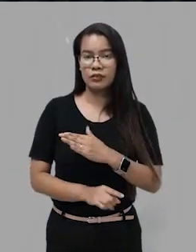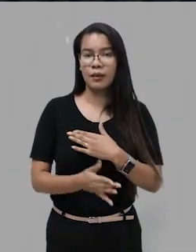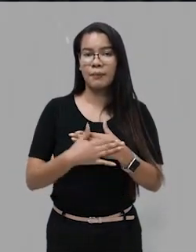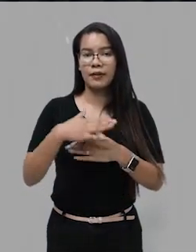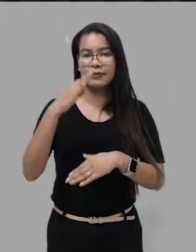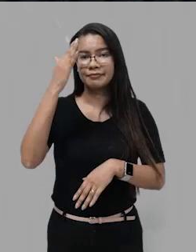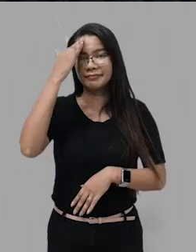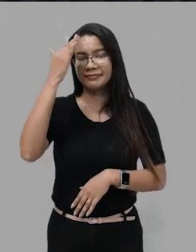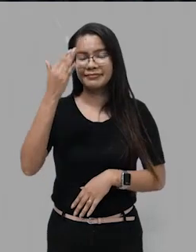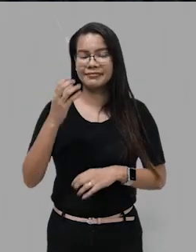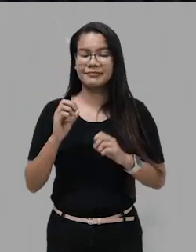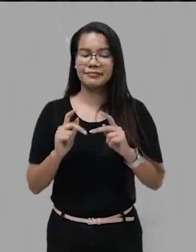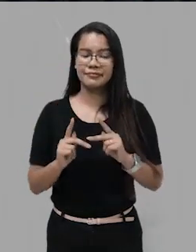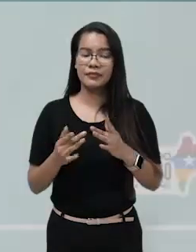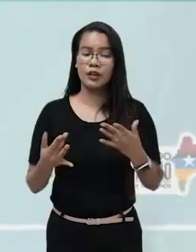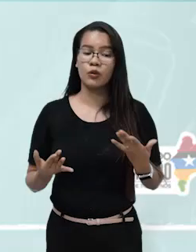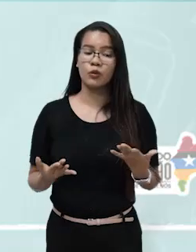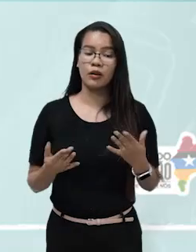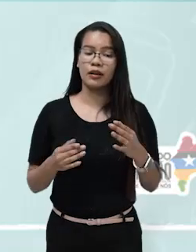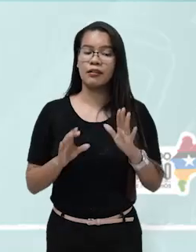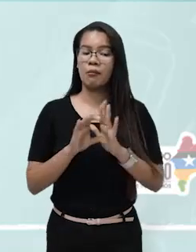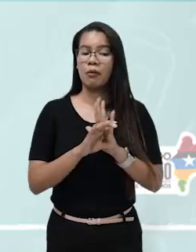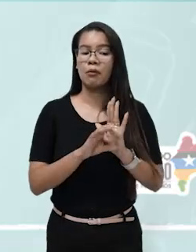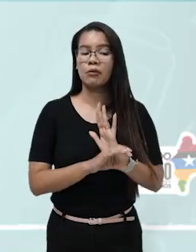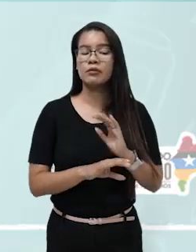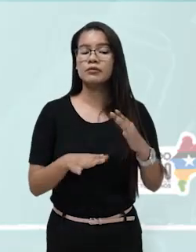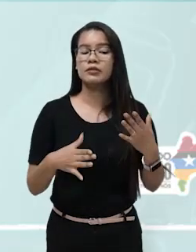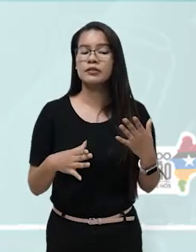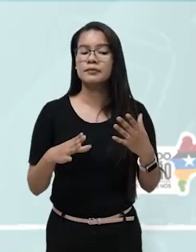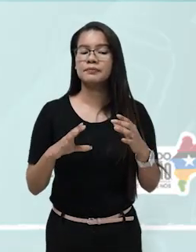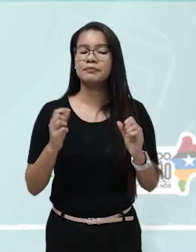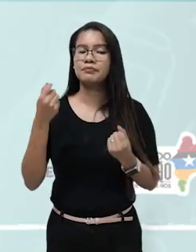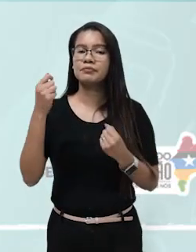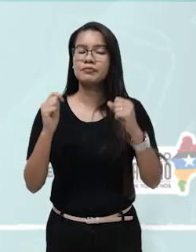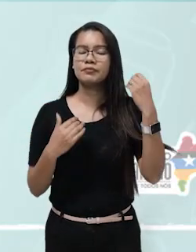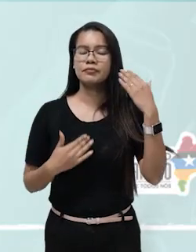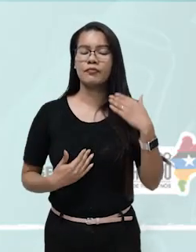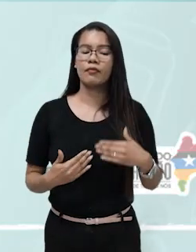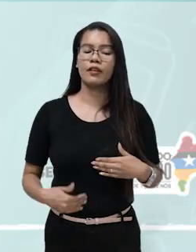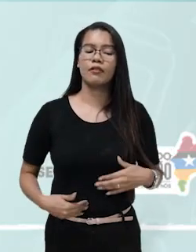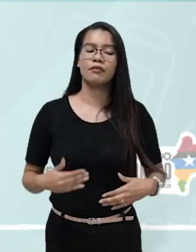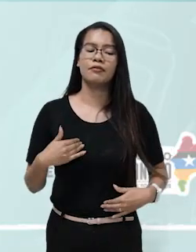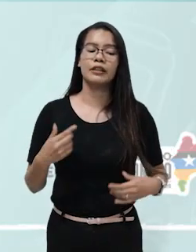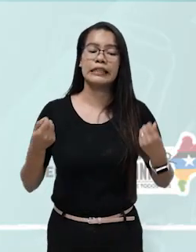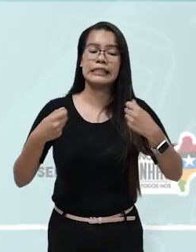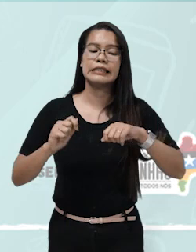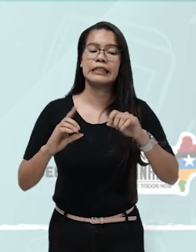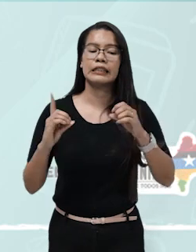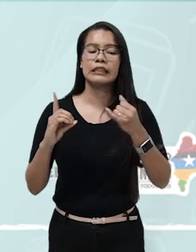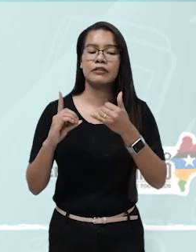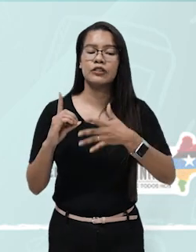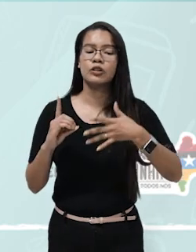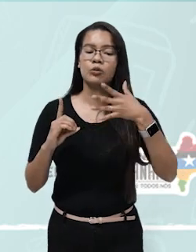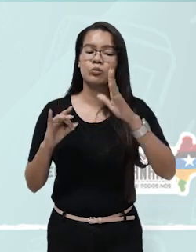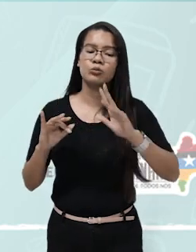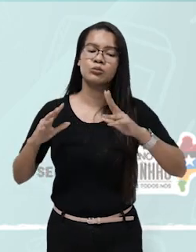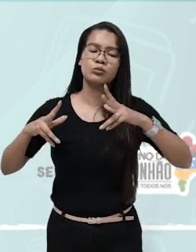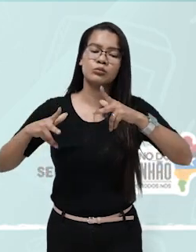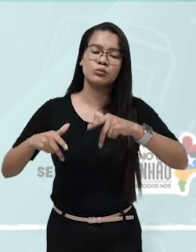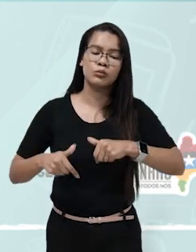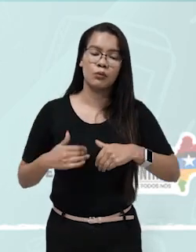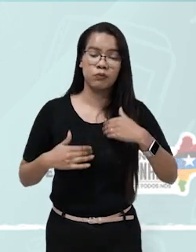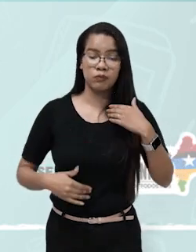assunto. Então, capacidades físicas são definidas como todo atributo físico treinável no organismo